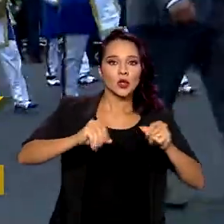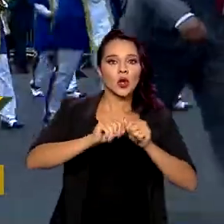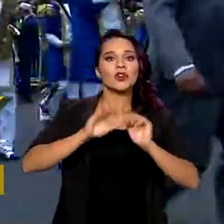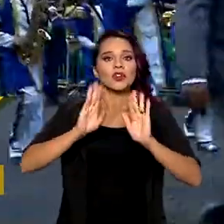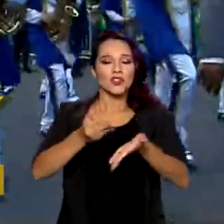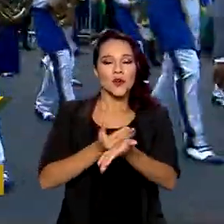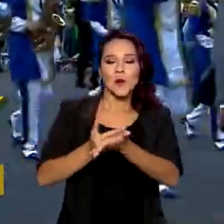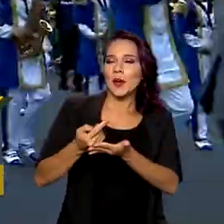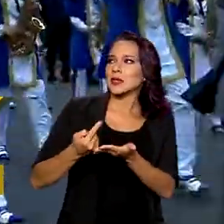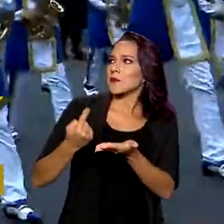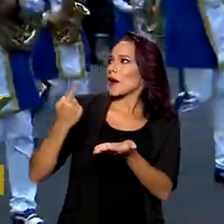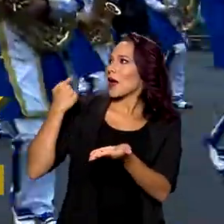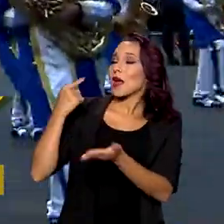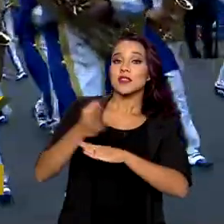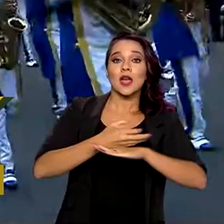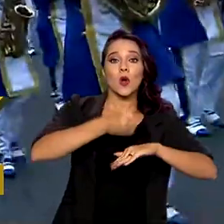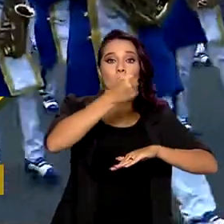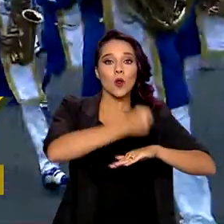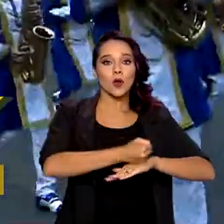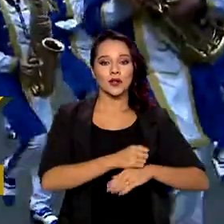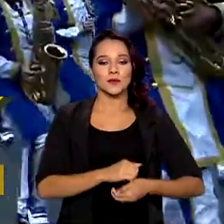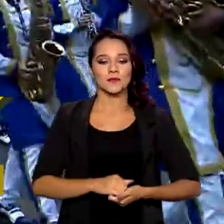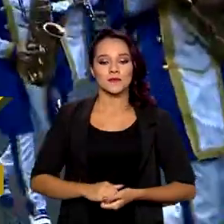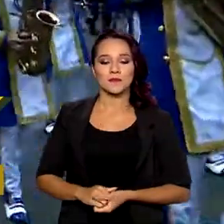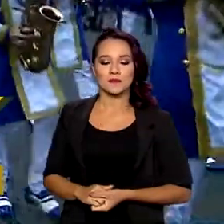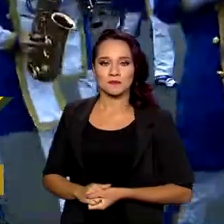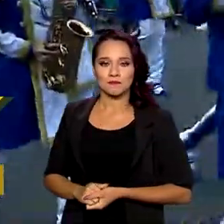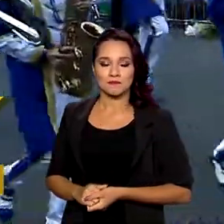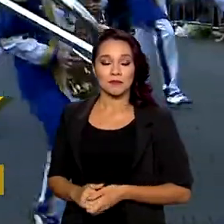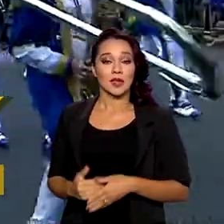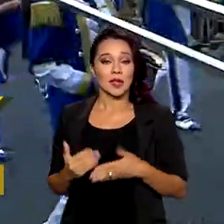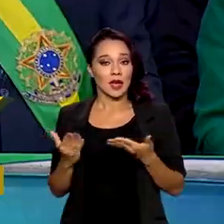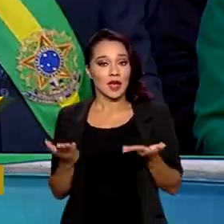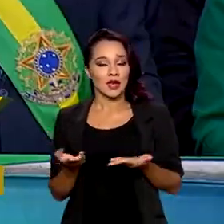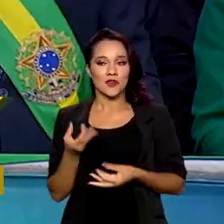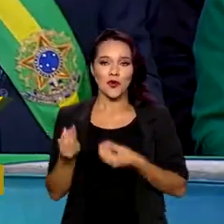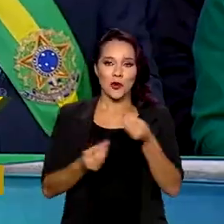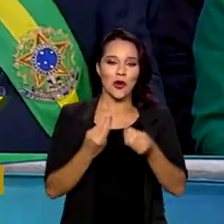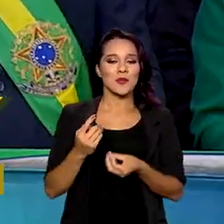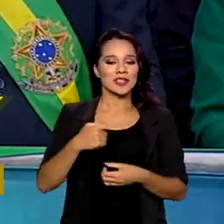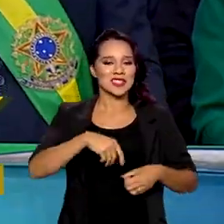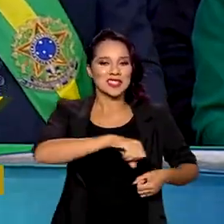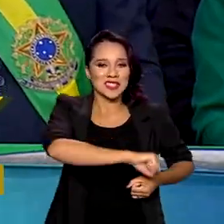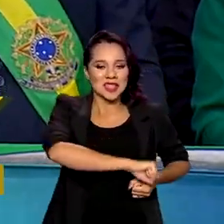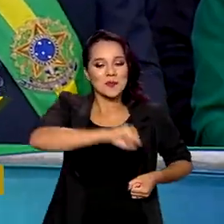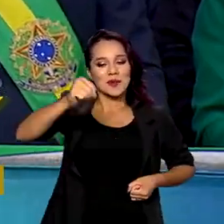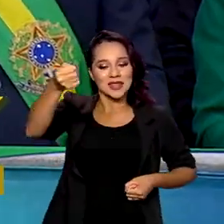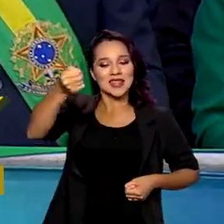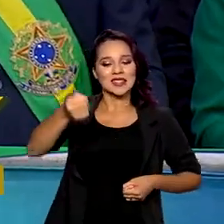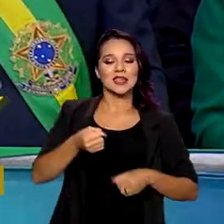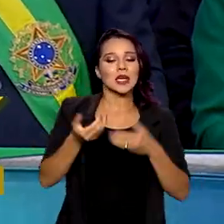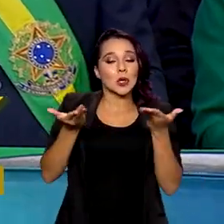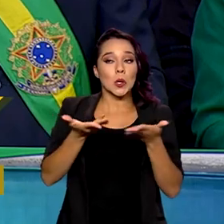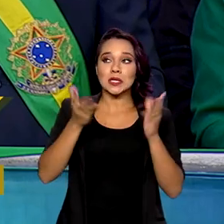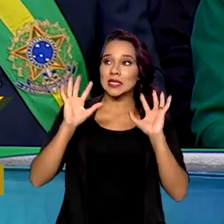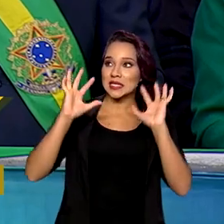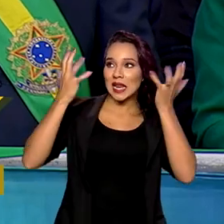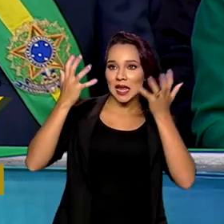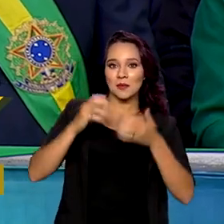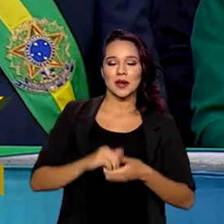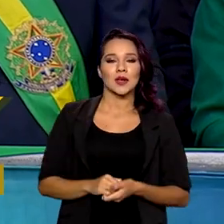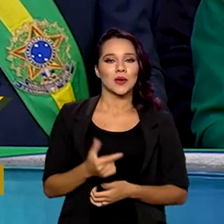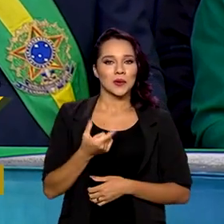já começa no período colonial. Por ocasião da nossa independência, que estamos celebrando essa data tão especial hoje,